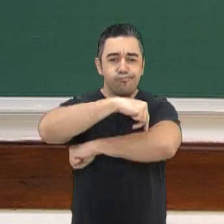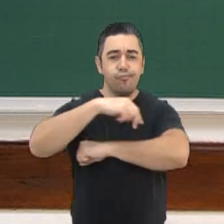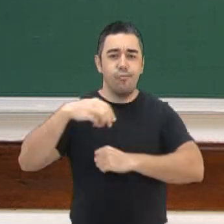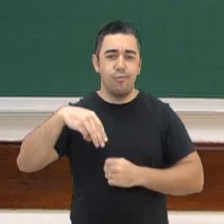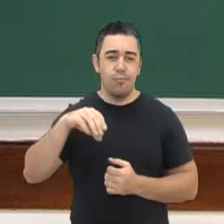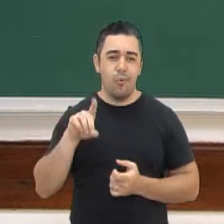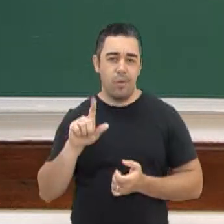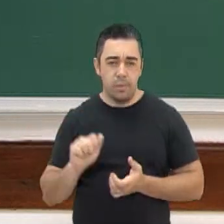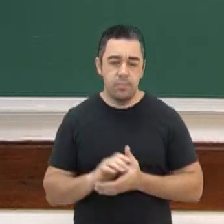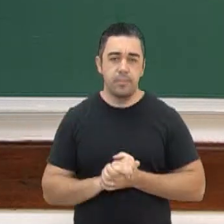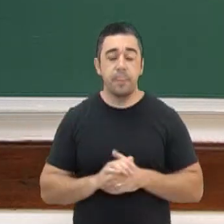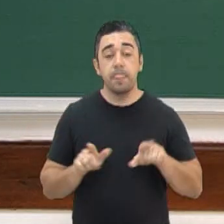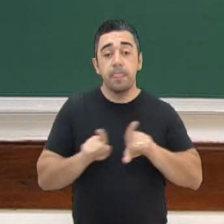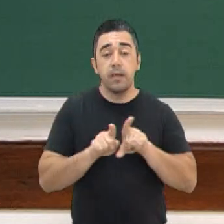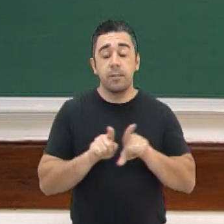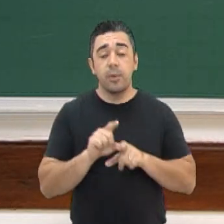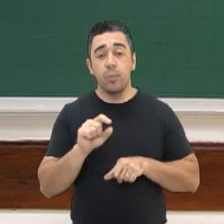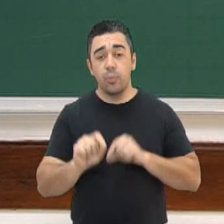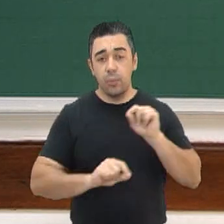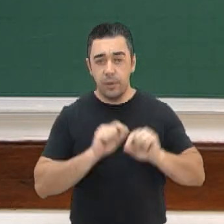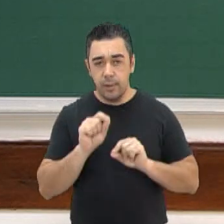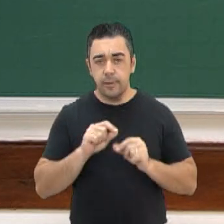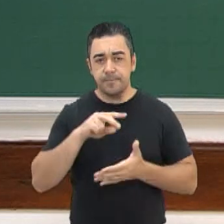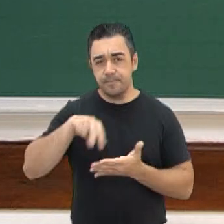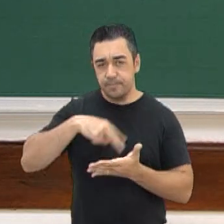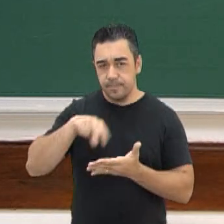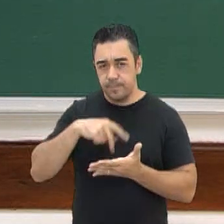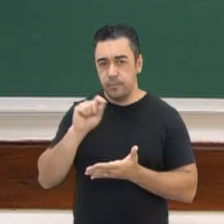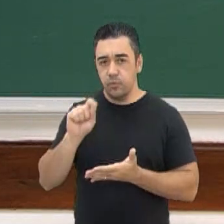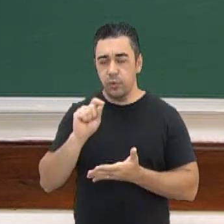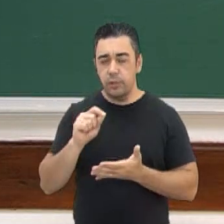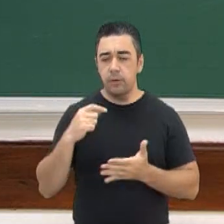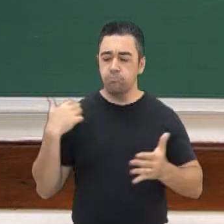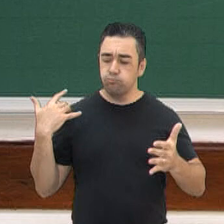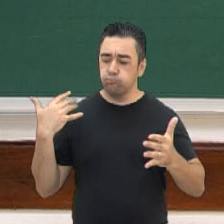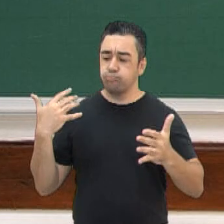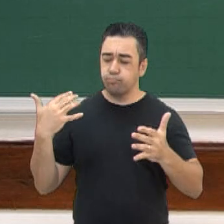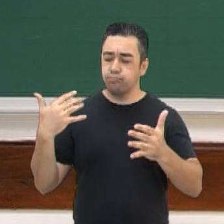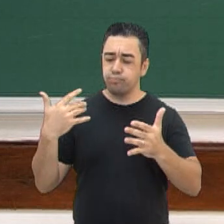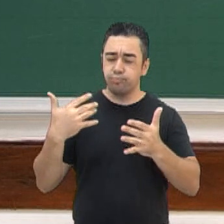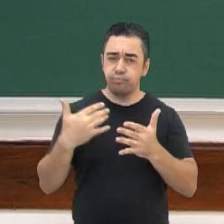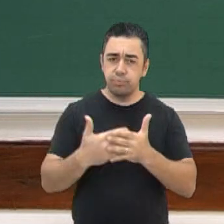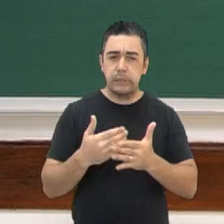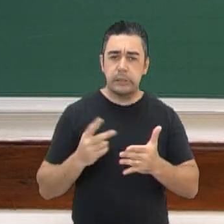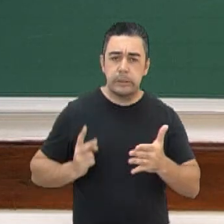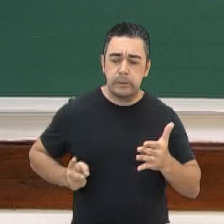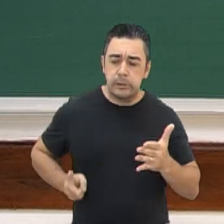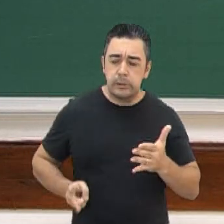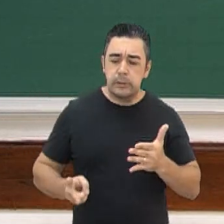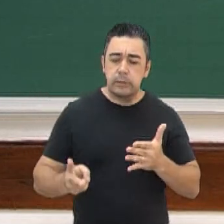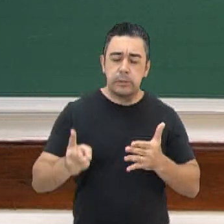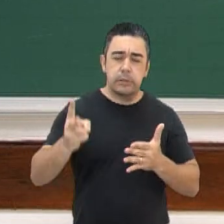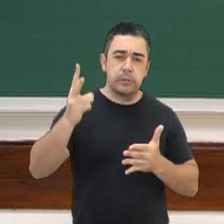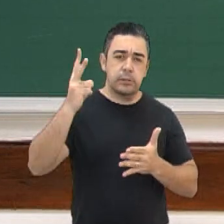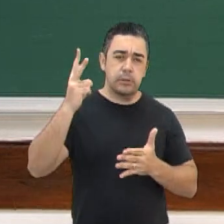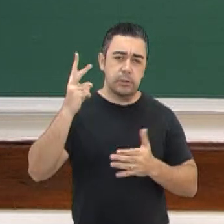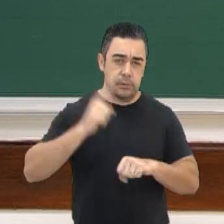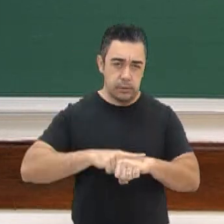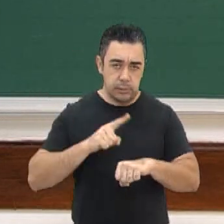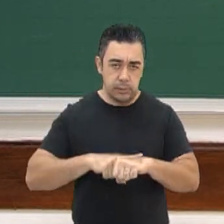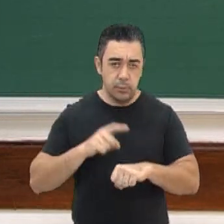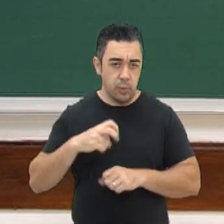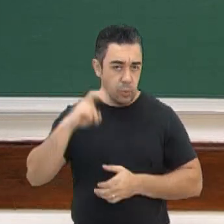Também consideramos que a dança é de algo duradouro, algo que permanece por muito tempo